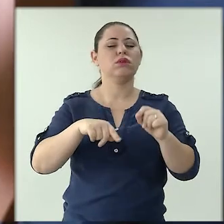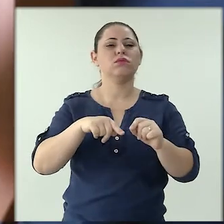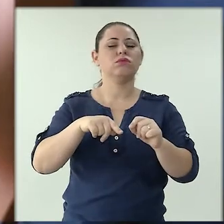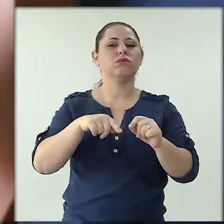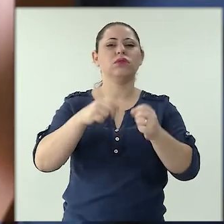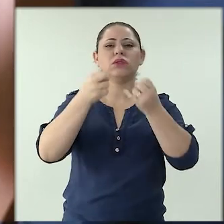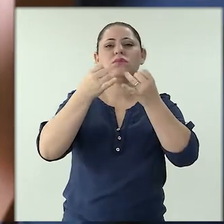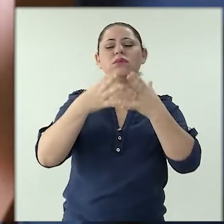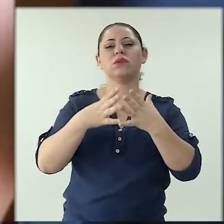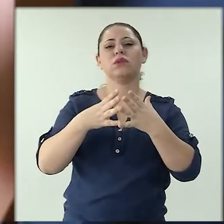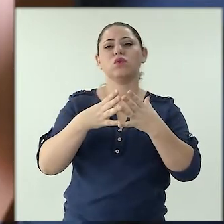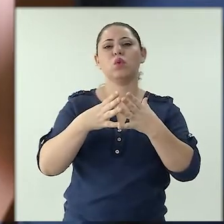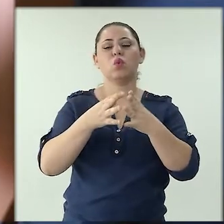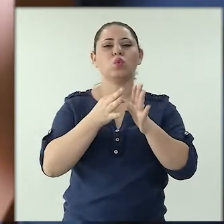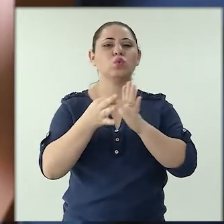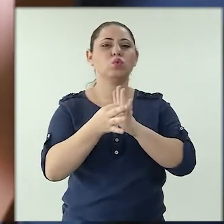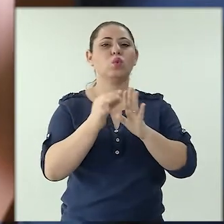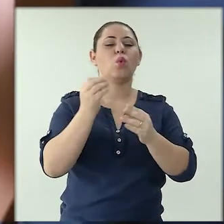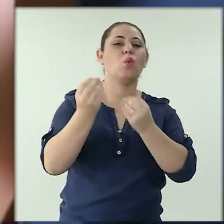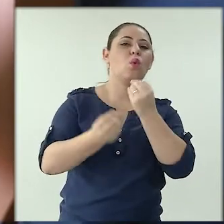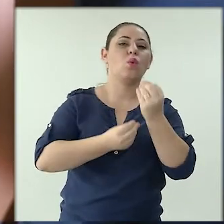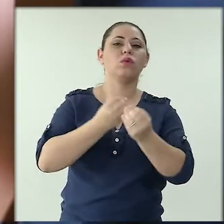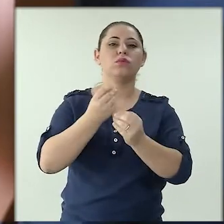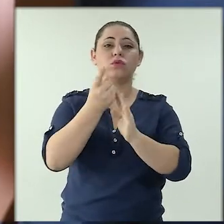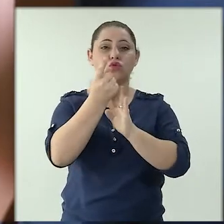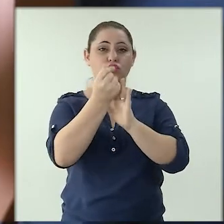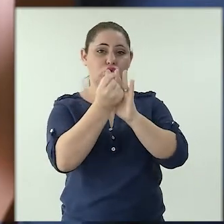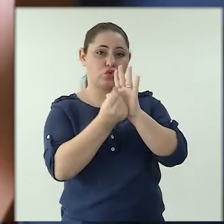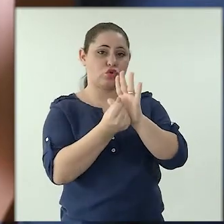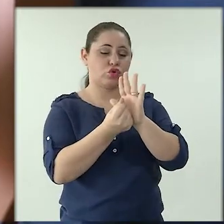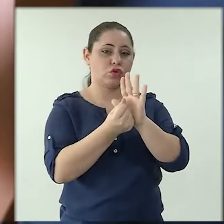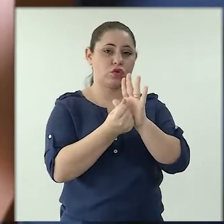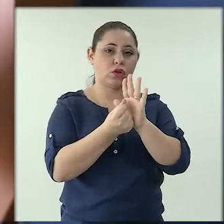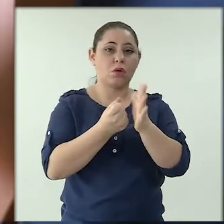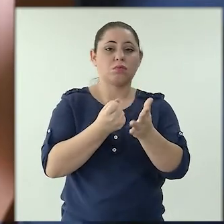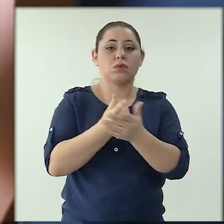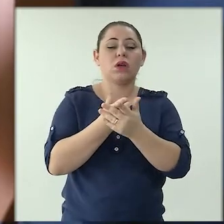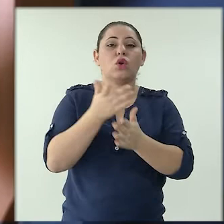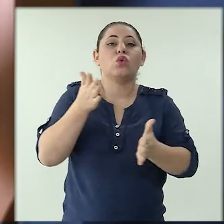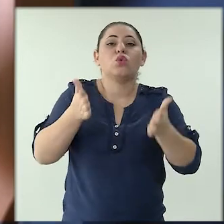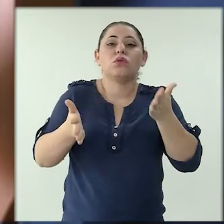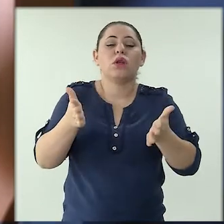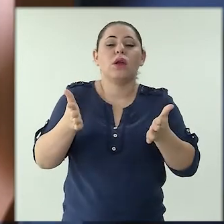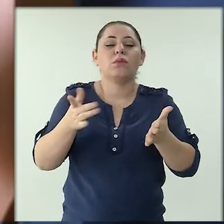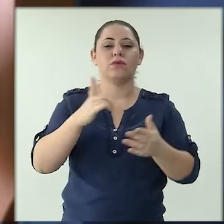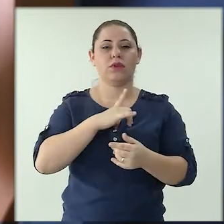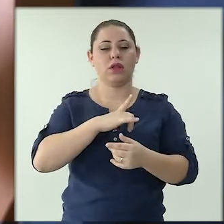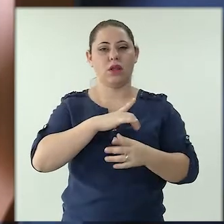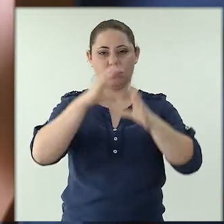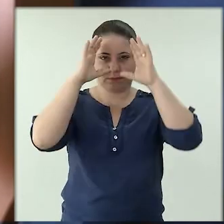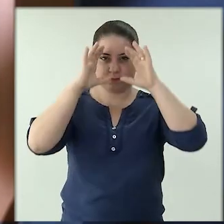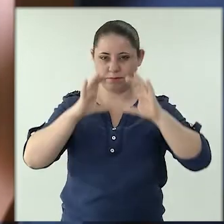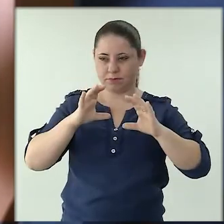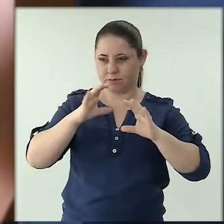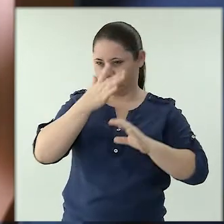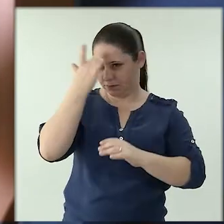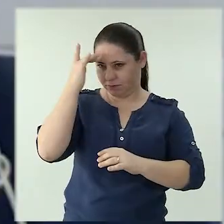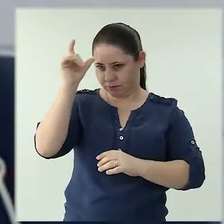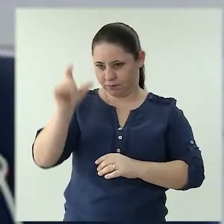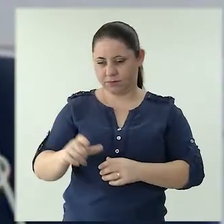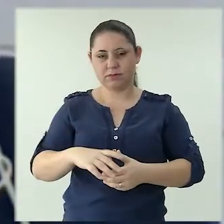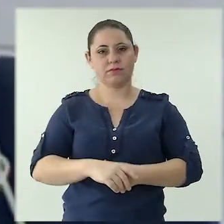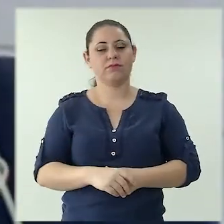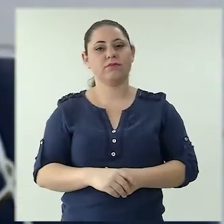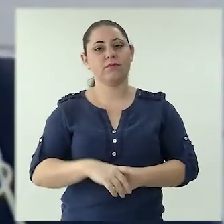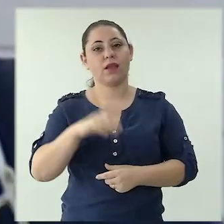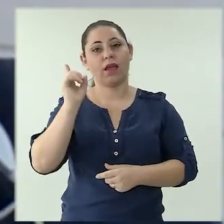de comentários a respeito do custo em valores e do custo de tempo que isso vai tomar do cidadão?